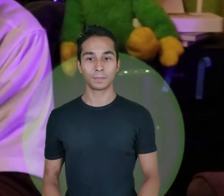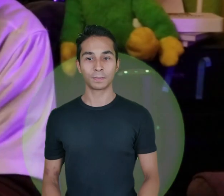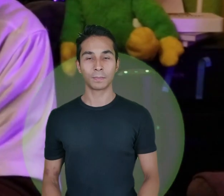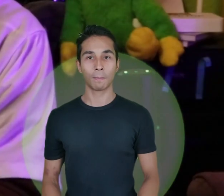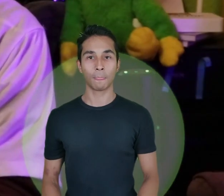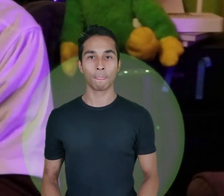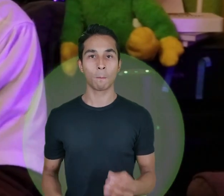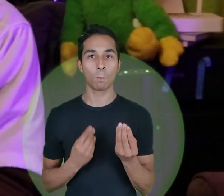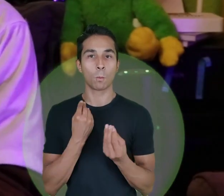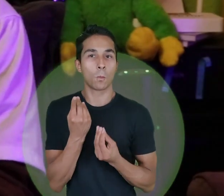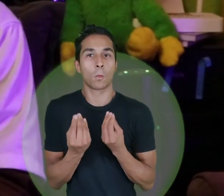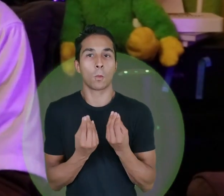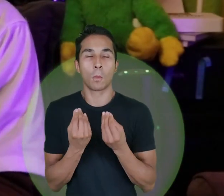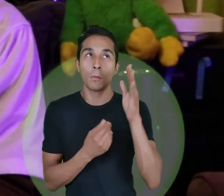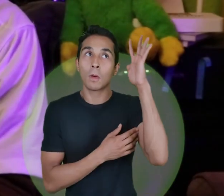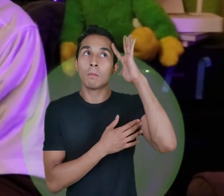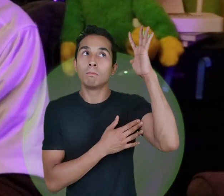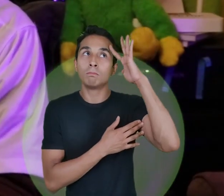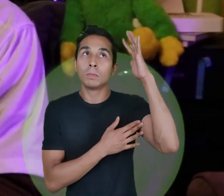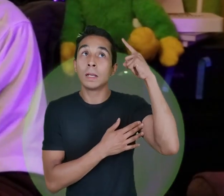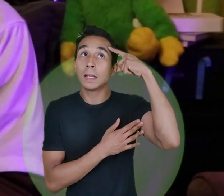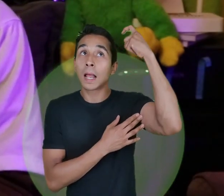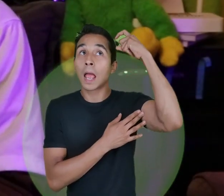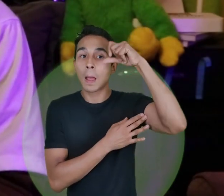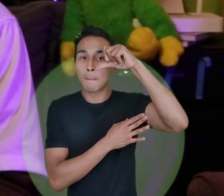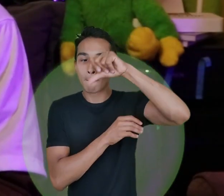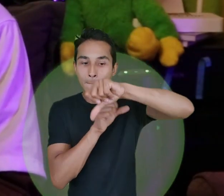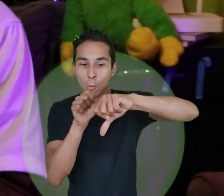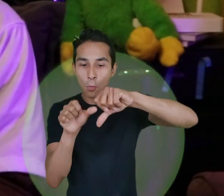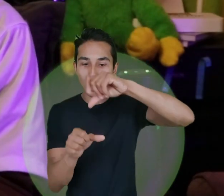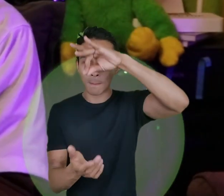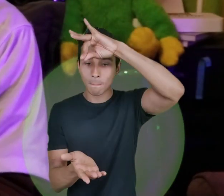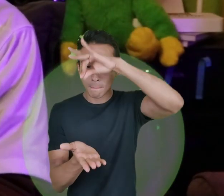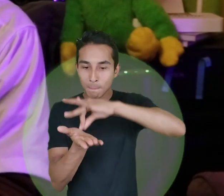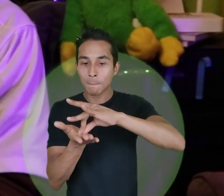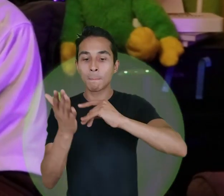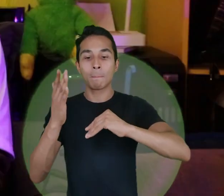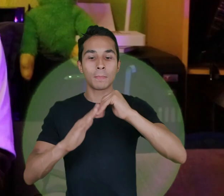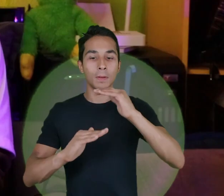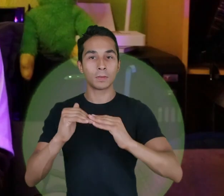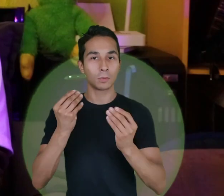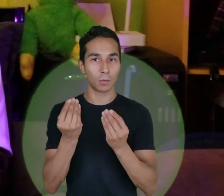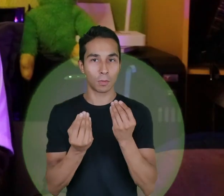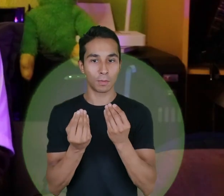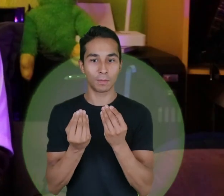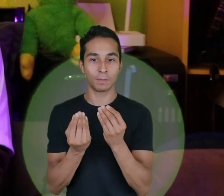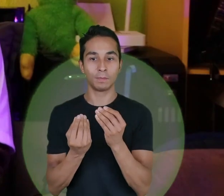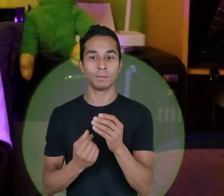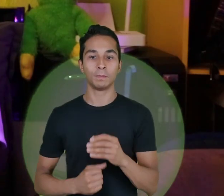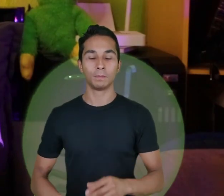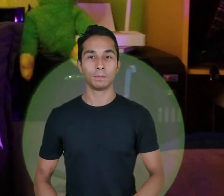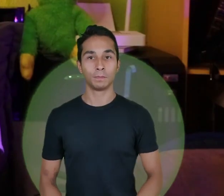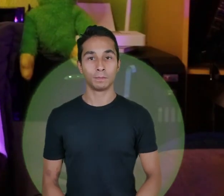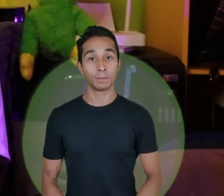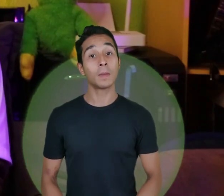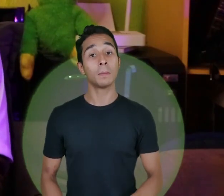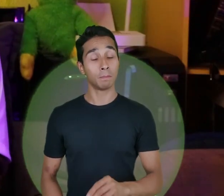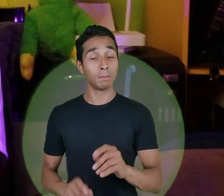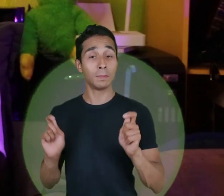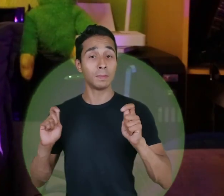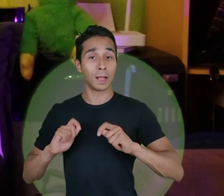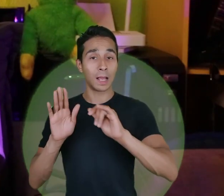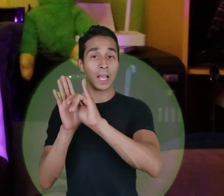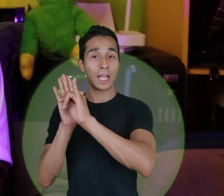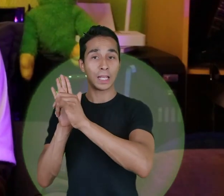essas soluções, sobre maneiras, né, de tirar a sua ideia do papel e colocar no mundo. Bom, a gente começa aí falando sobre os mais polêmicos, que